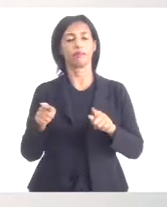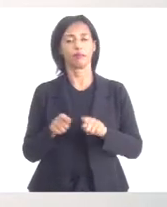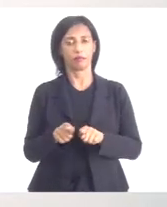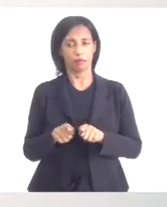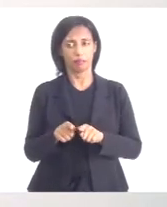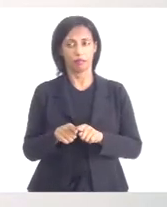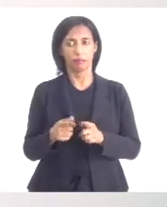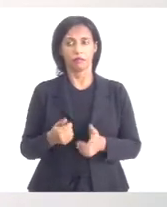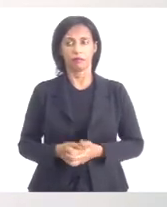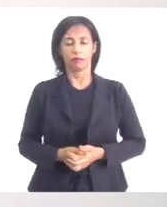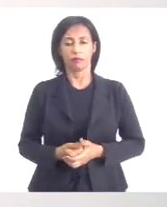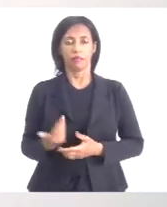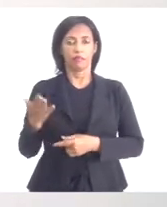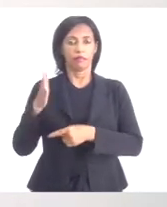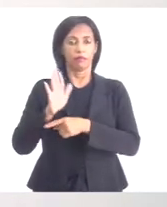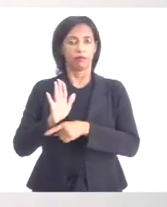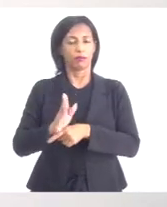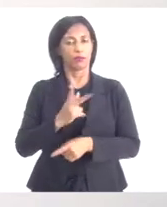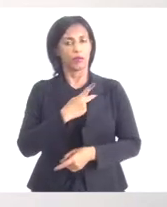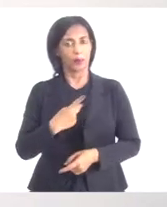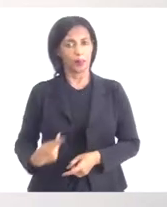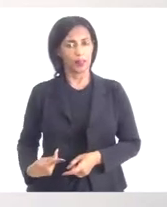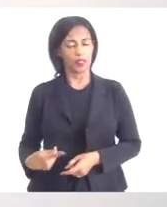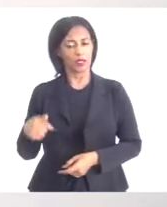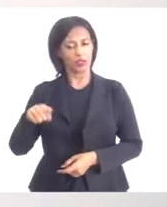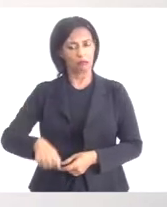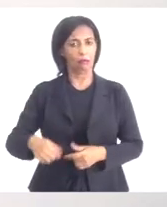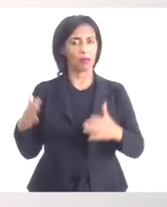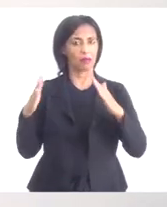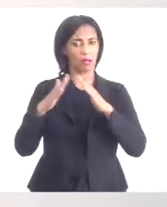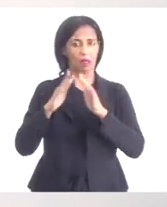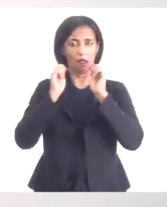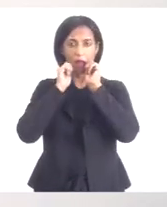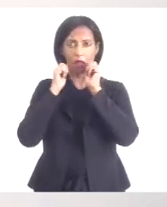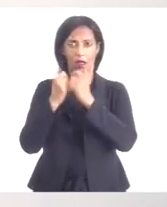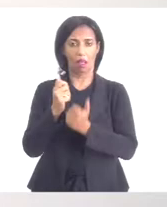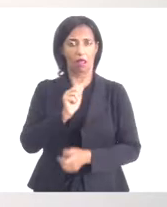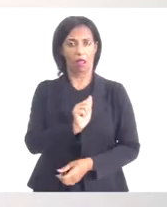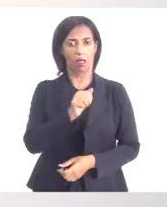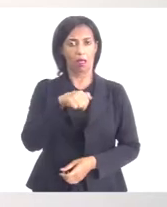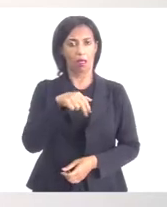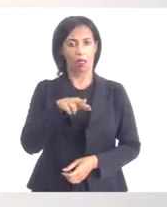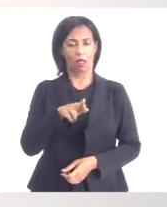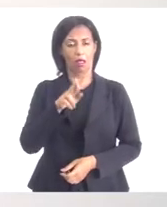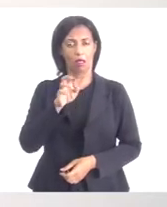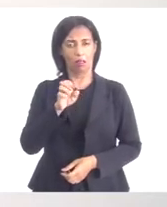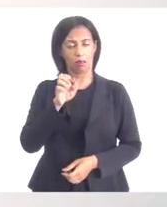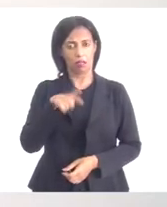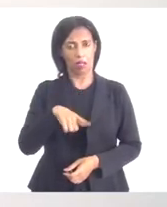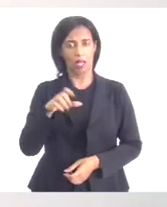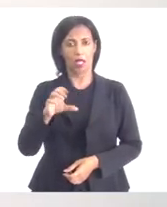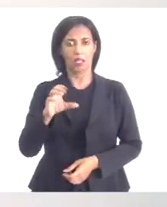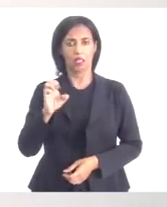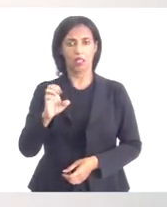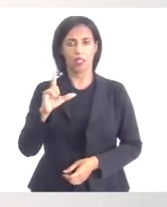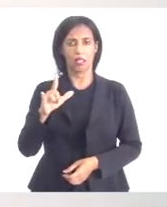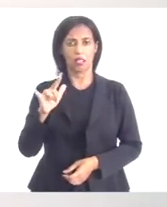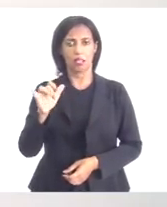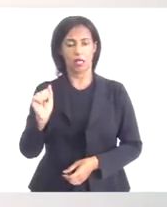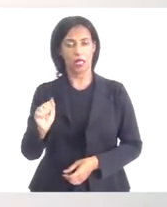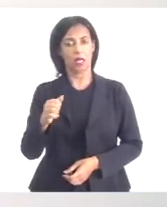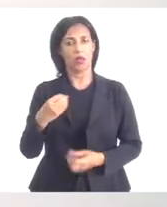que com ajuda do presidente desta casa Deputado André Ceciliano que se comprometeu com